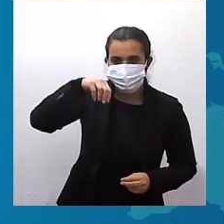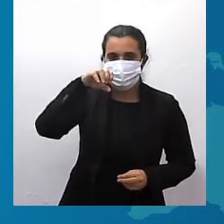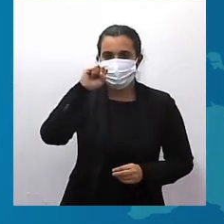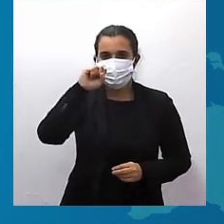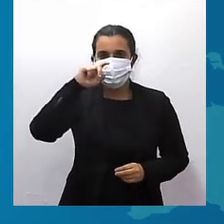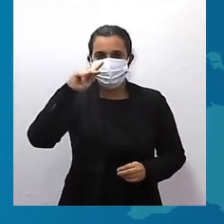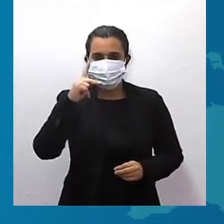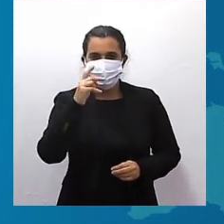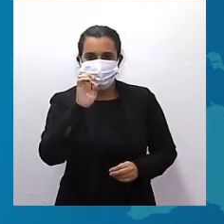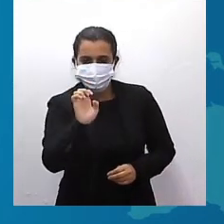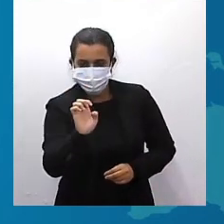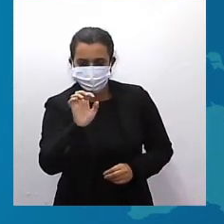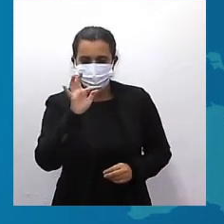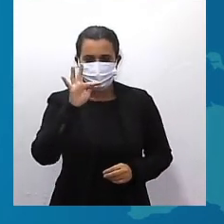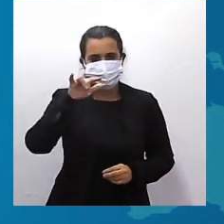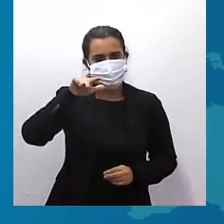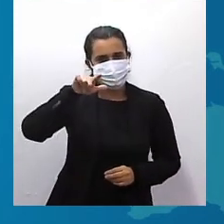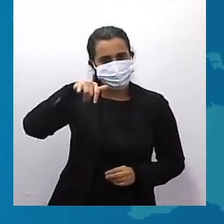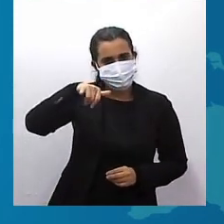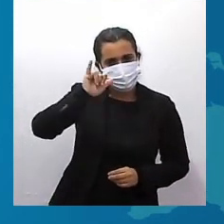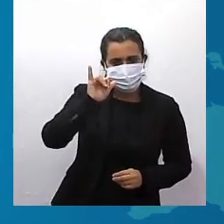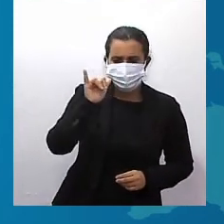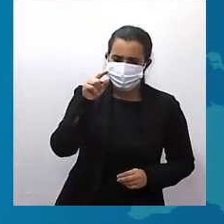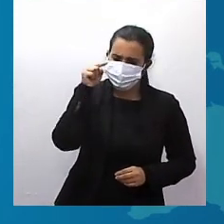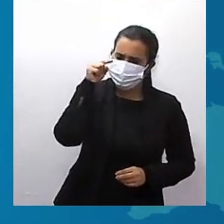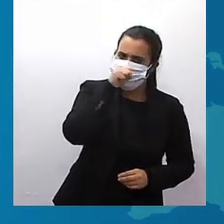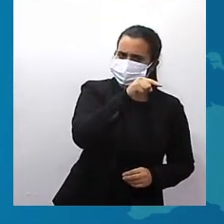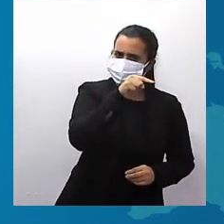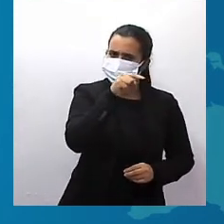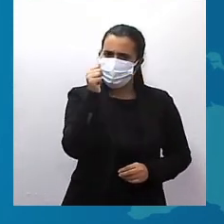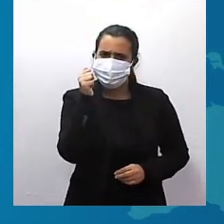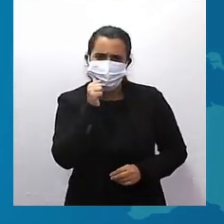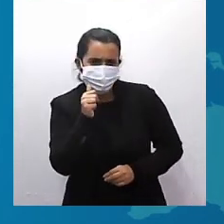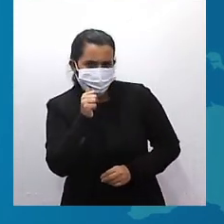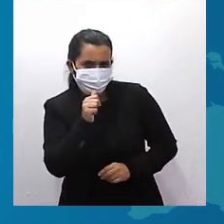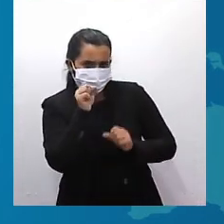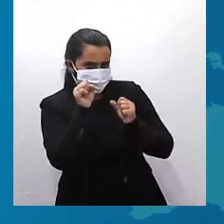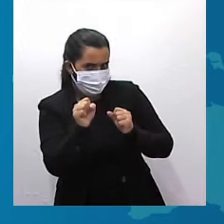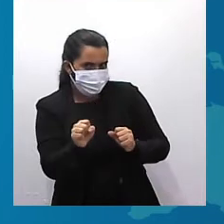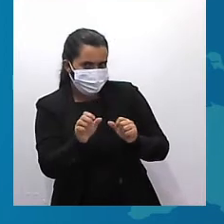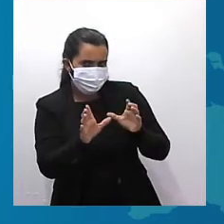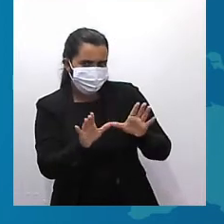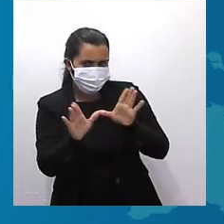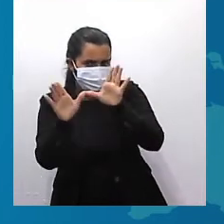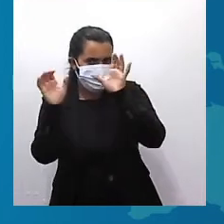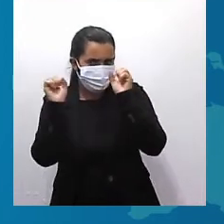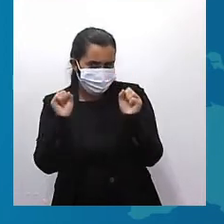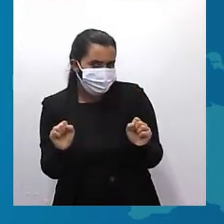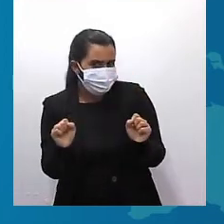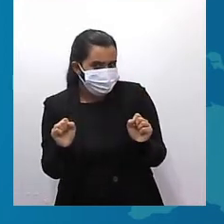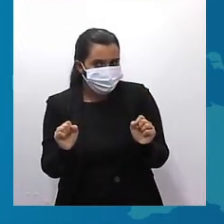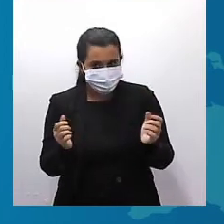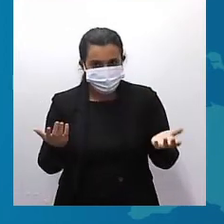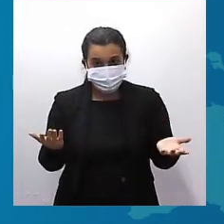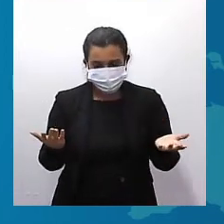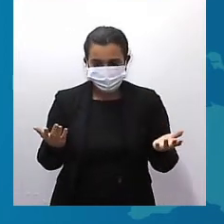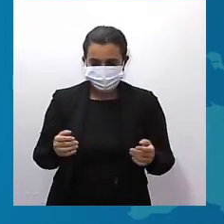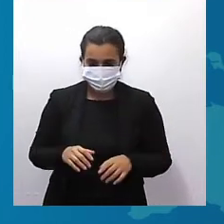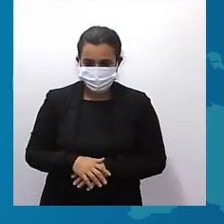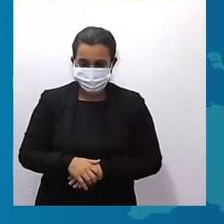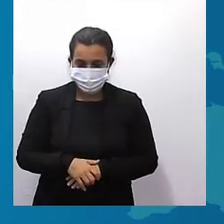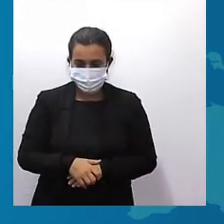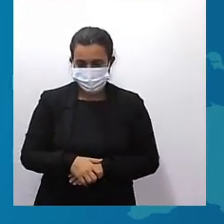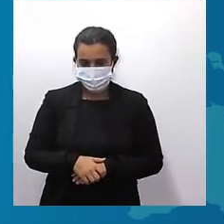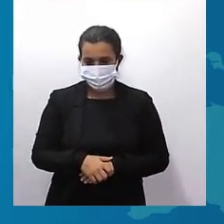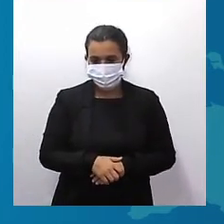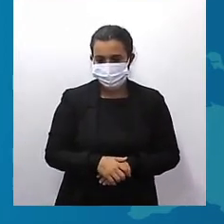da personagem. O mesmo vai acontecer com the Flash. A gente vai testar aí the ability, a habilidade.